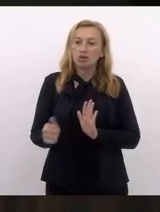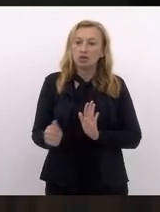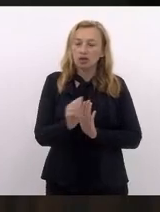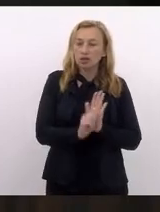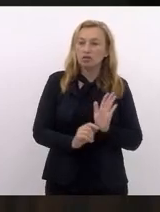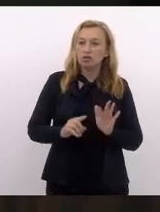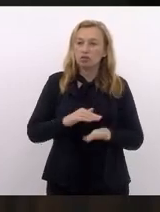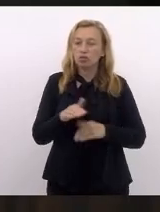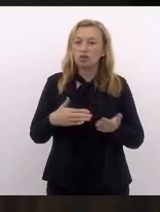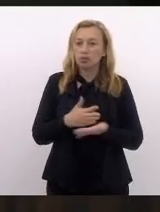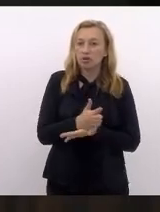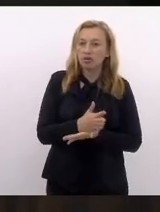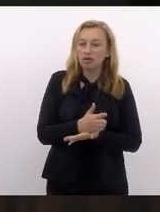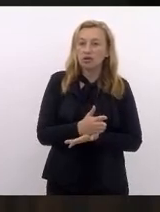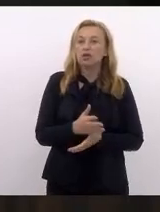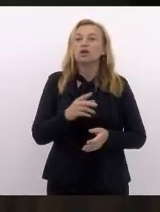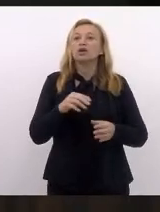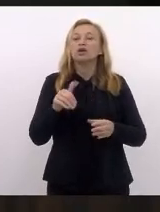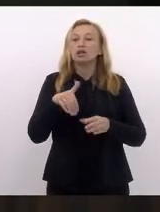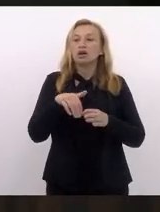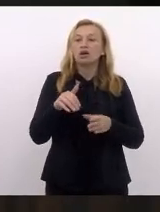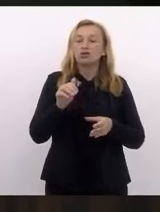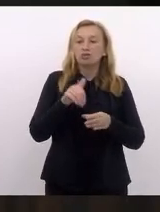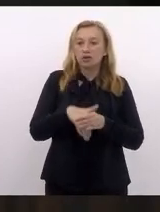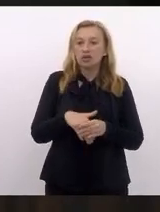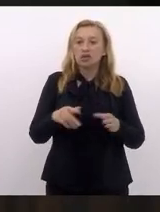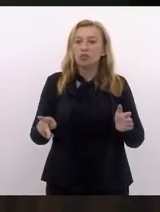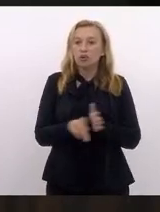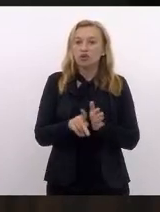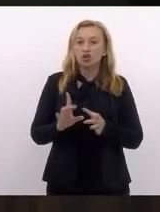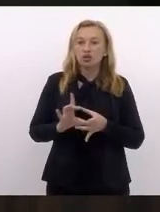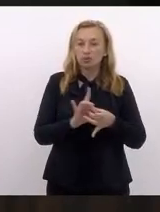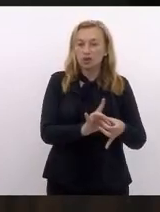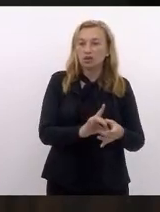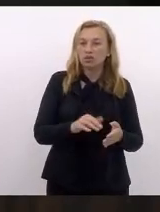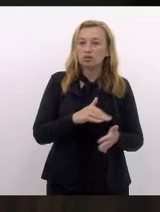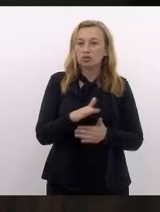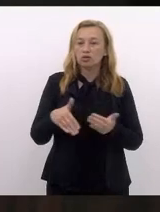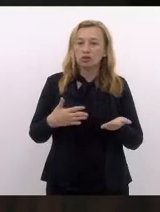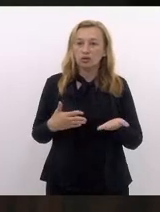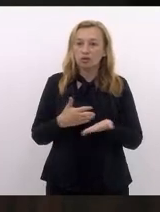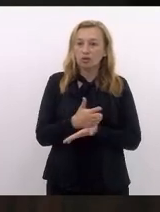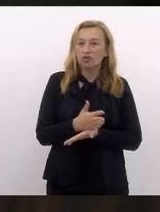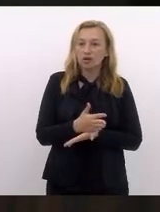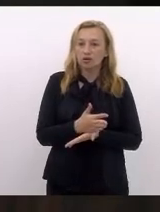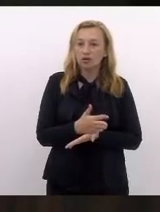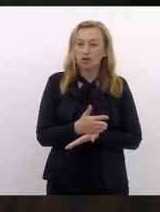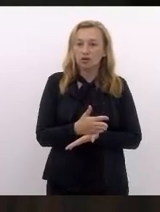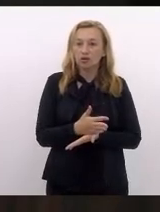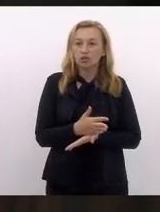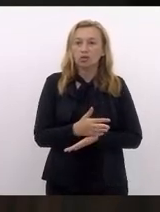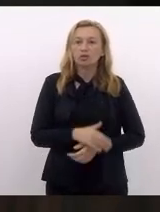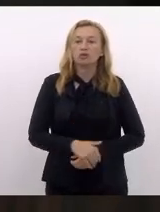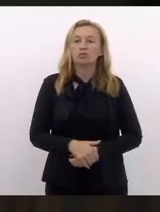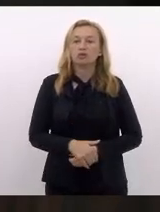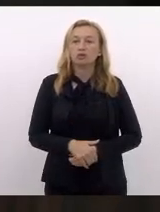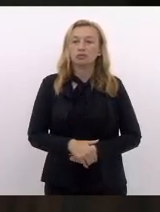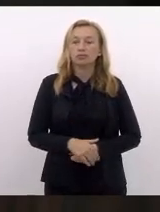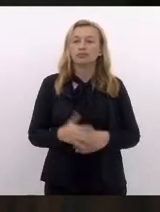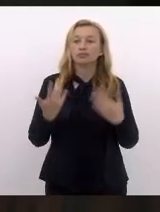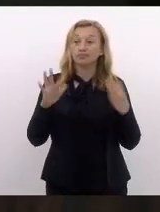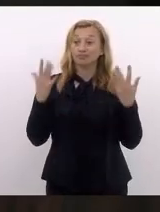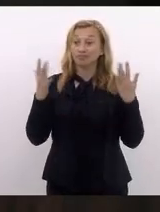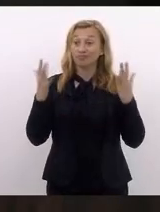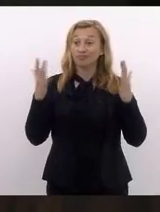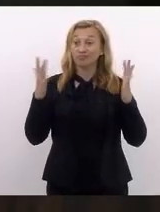redação seus que a prova descrição aprovado em votação projeto assim vendados seus que a prova mesmo então aprovado vai autógrafo